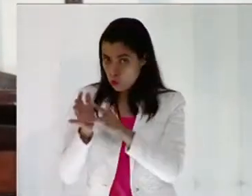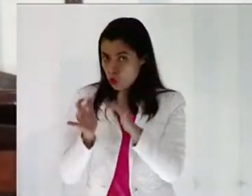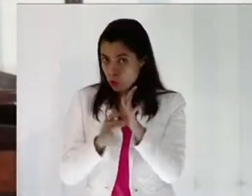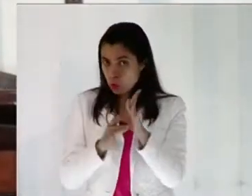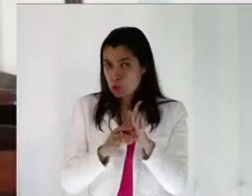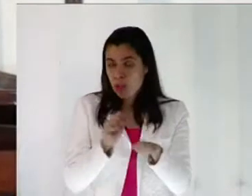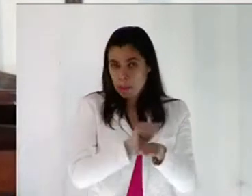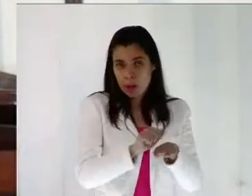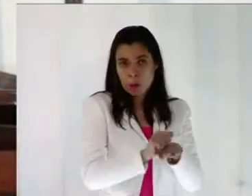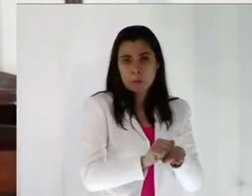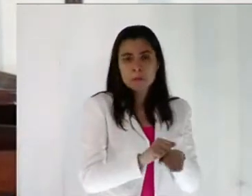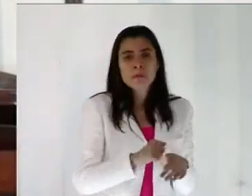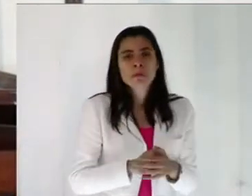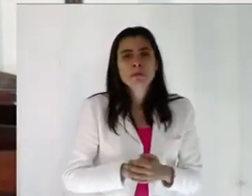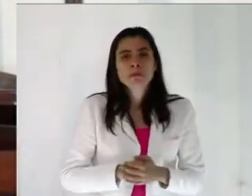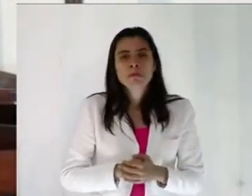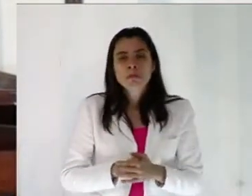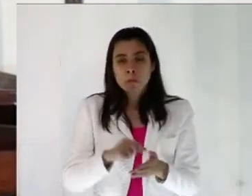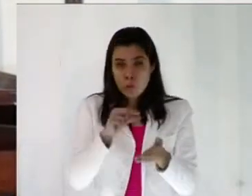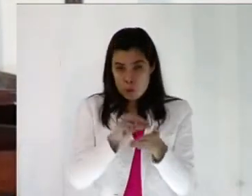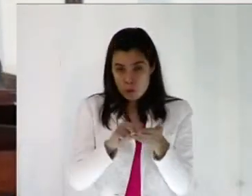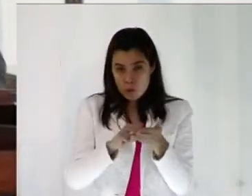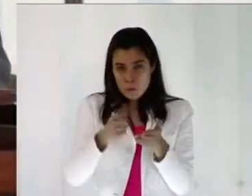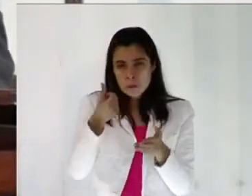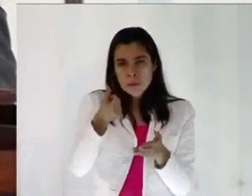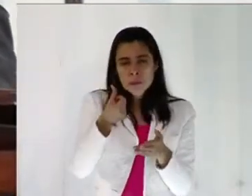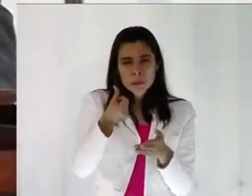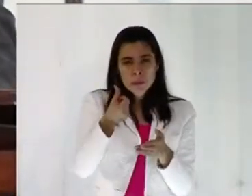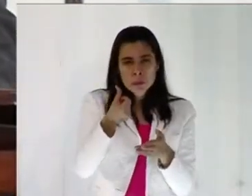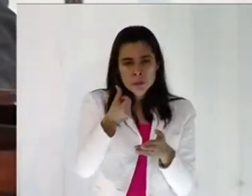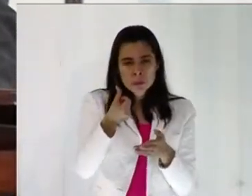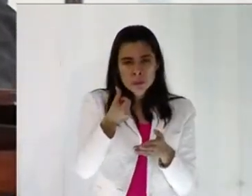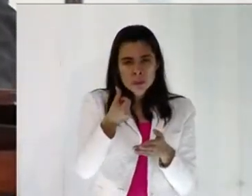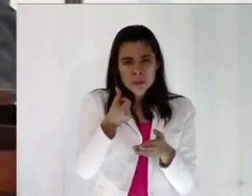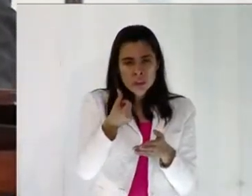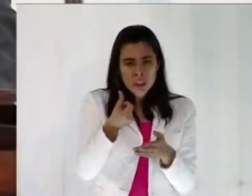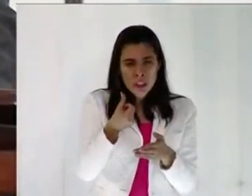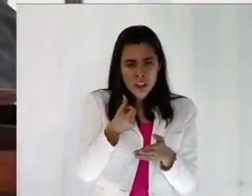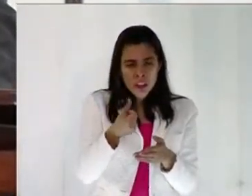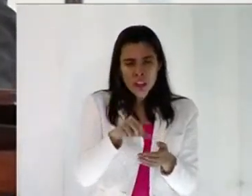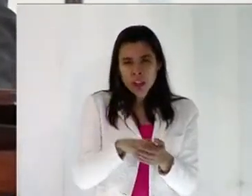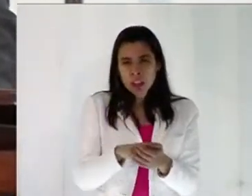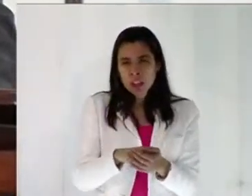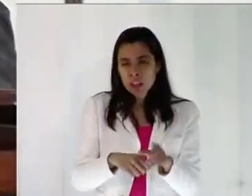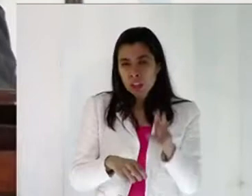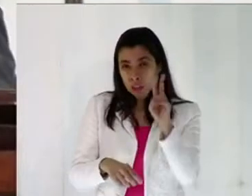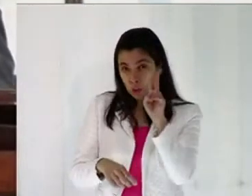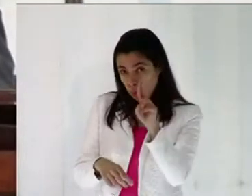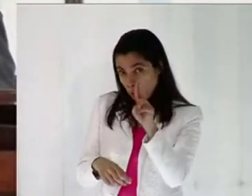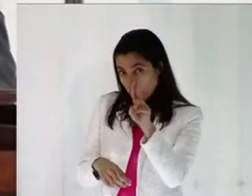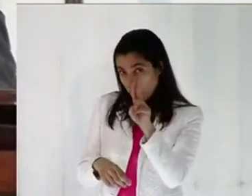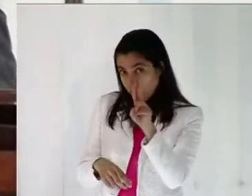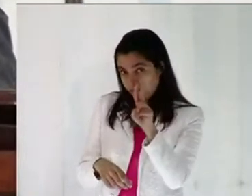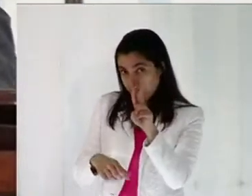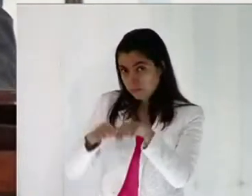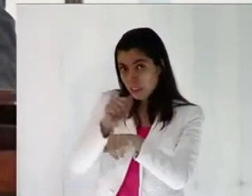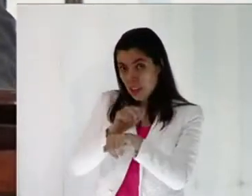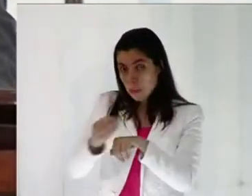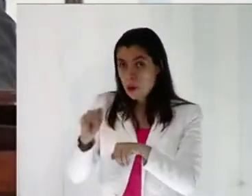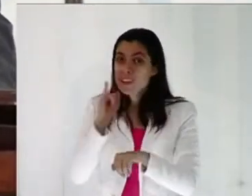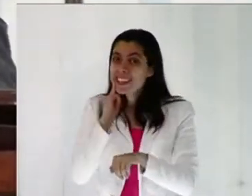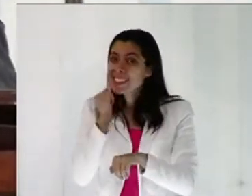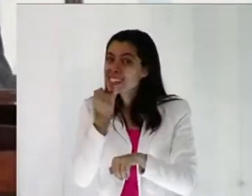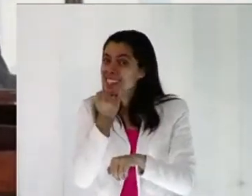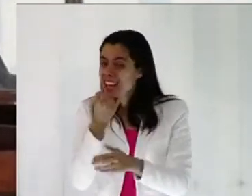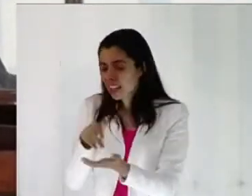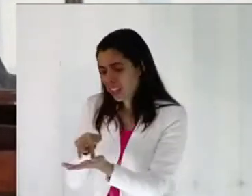essa expressão do final do verso 6. Assim caminhavam ambos juntos. Aliás, essa expressão, meus